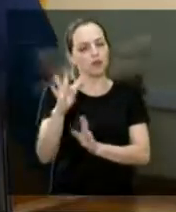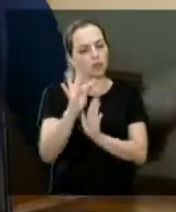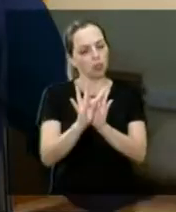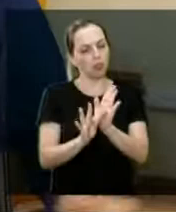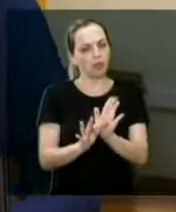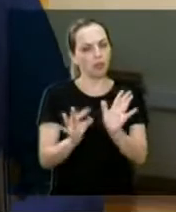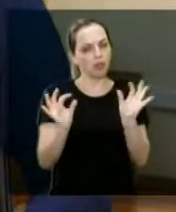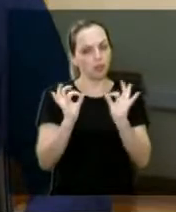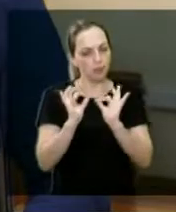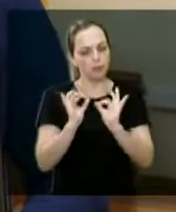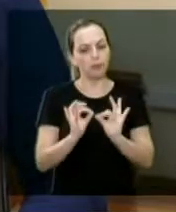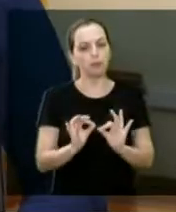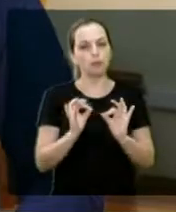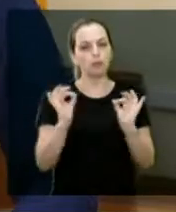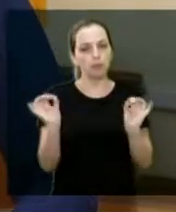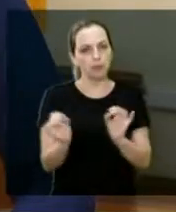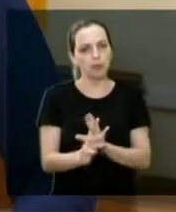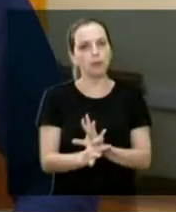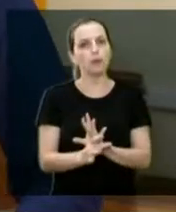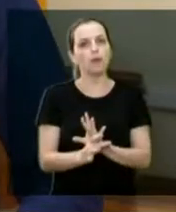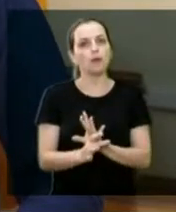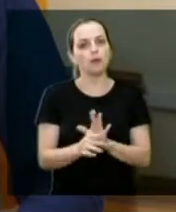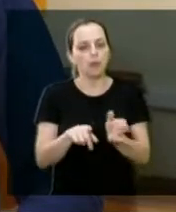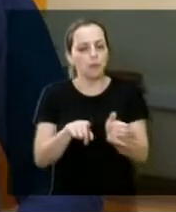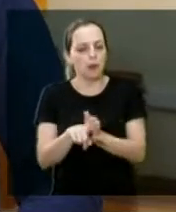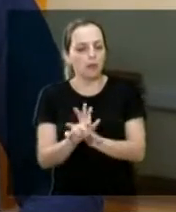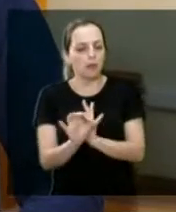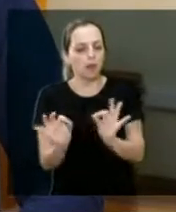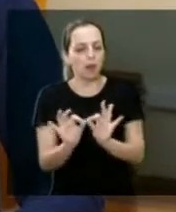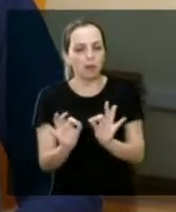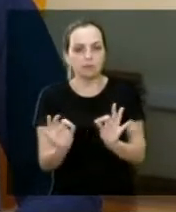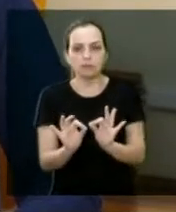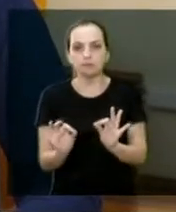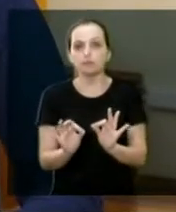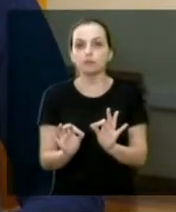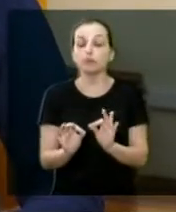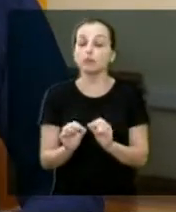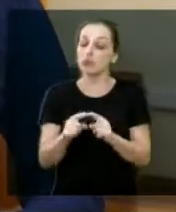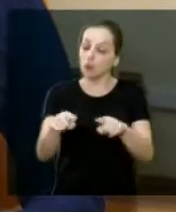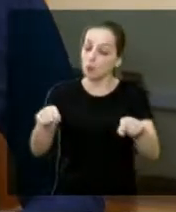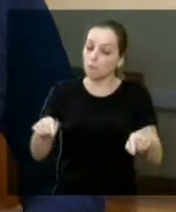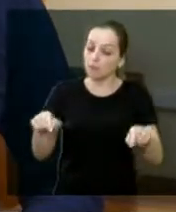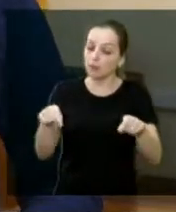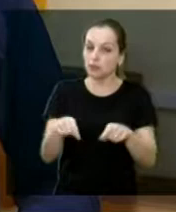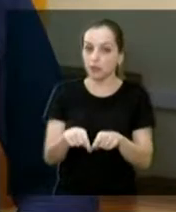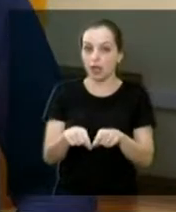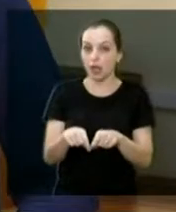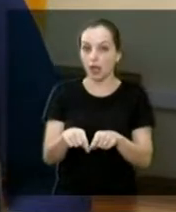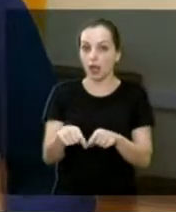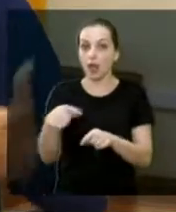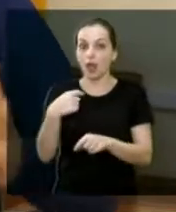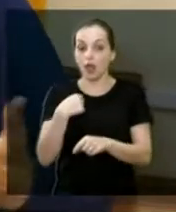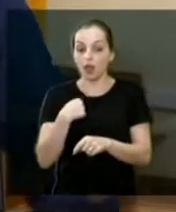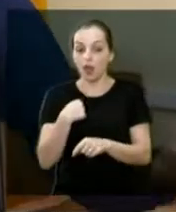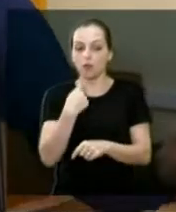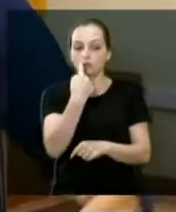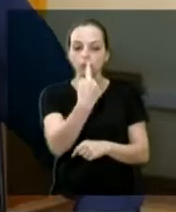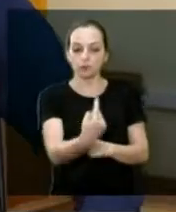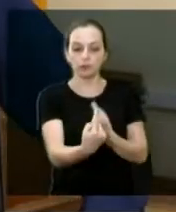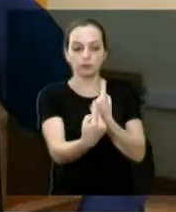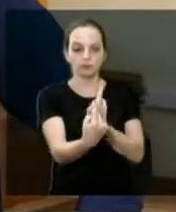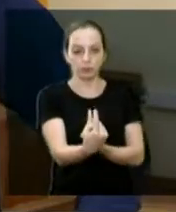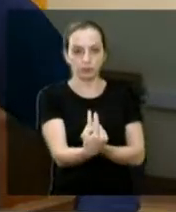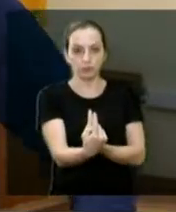só perguntar. Tudo fácil. Aí botaram numa sala, doutor Kido, eu ali, eu aqui,